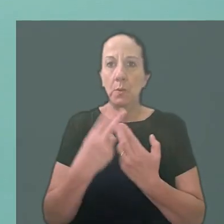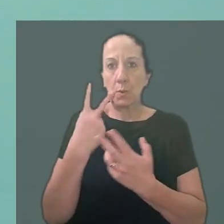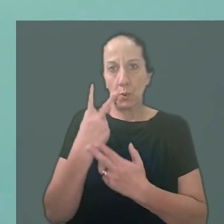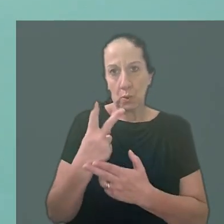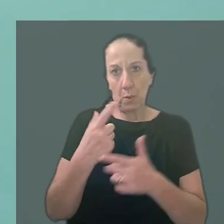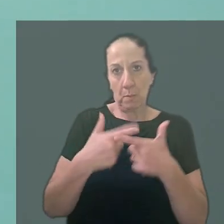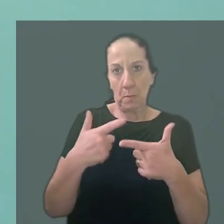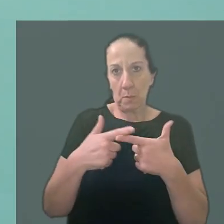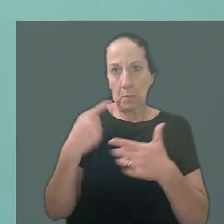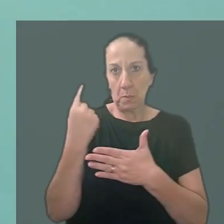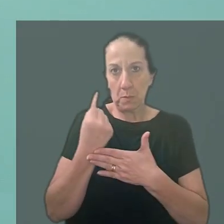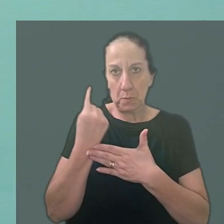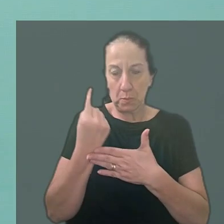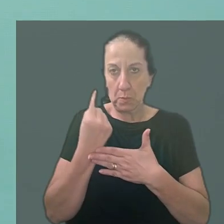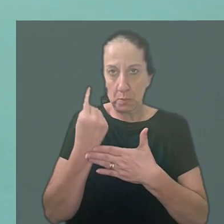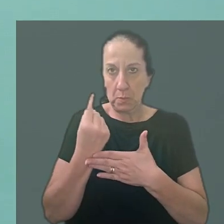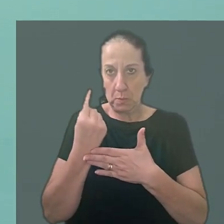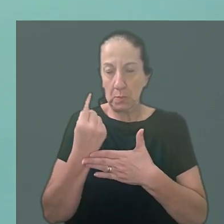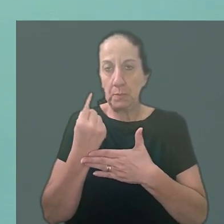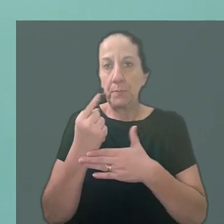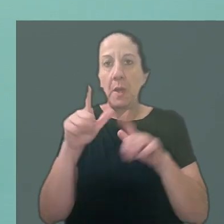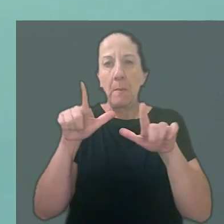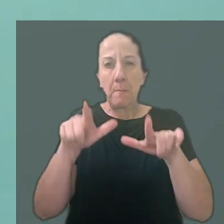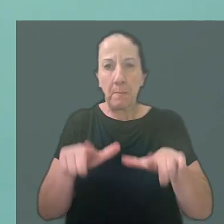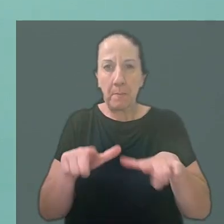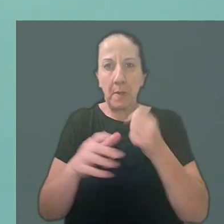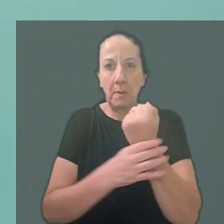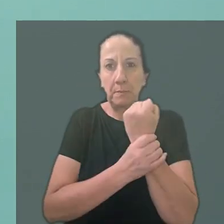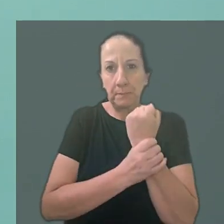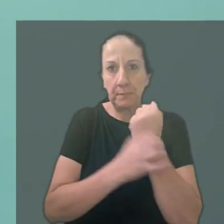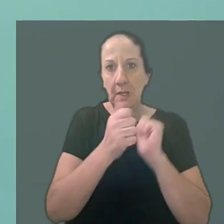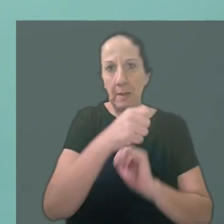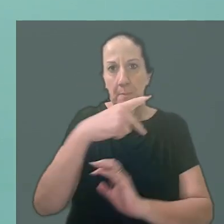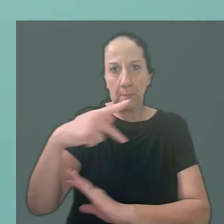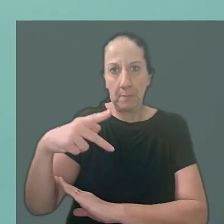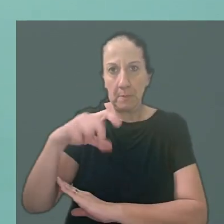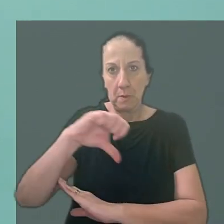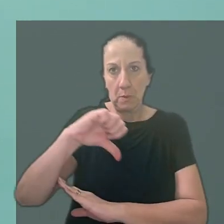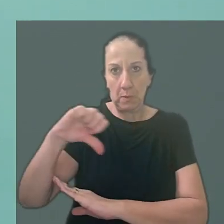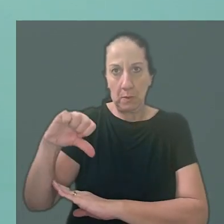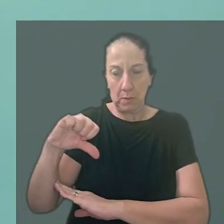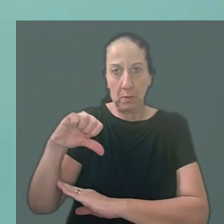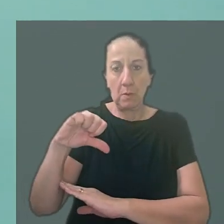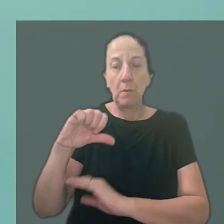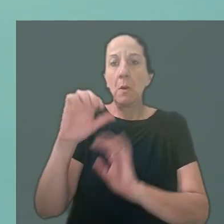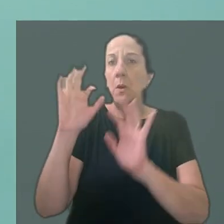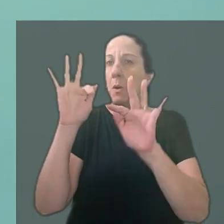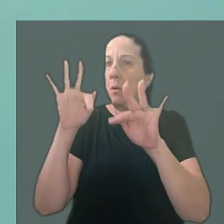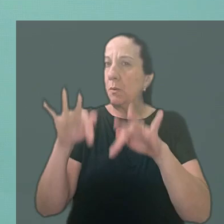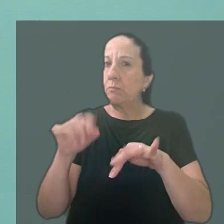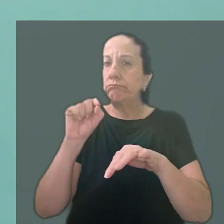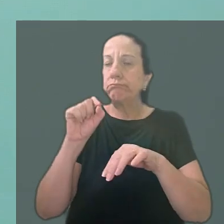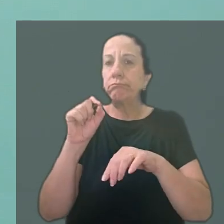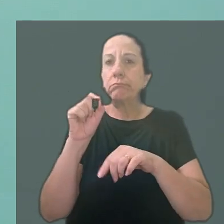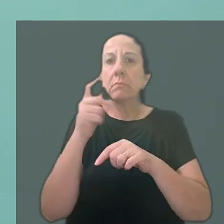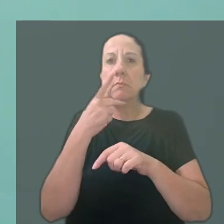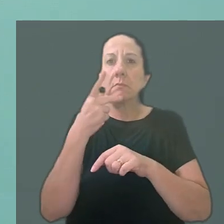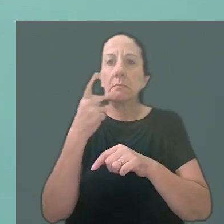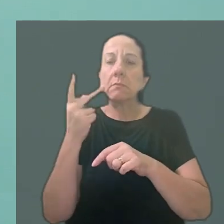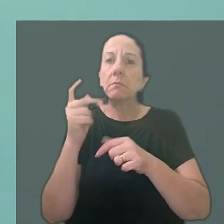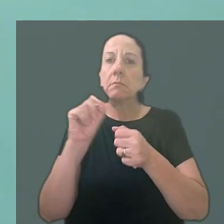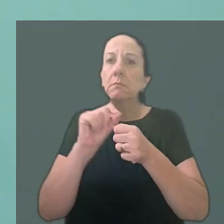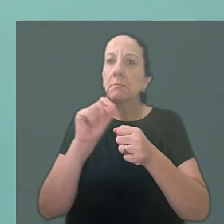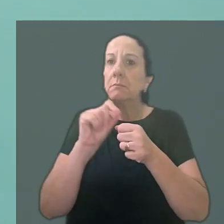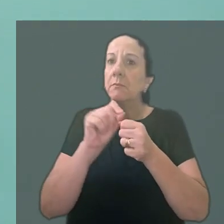A seção 2 de dissídios individuais concedeu mandado de segurança ao aplicativo 99 para cassar a decisão que